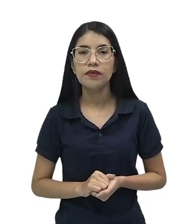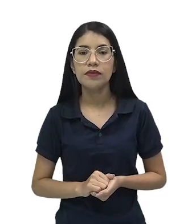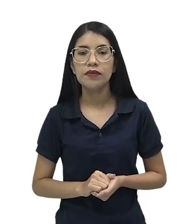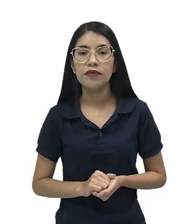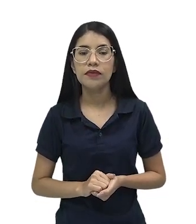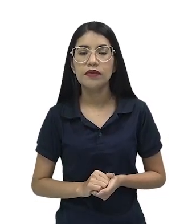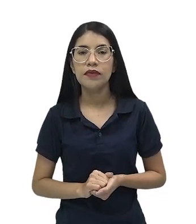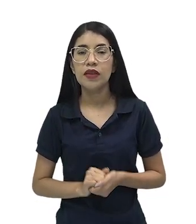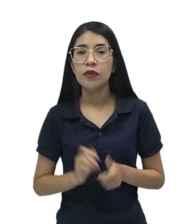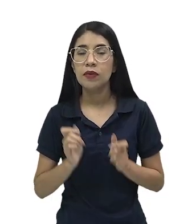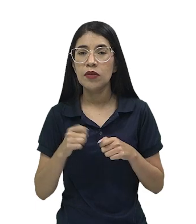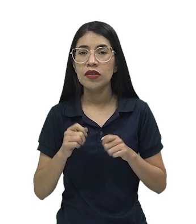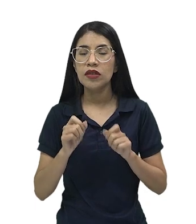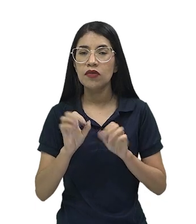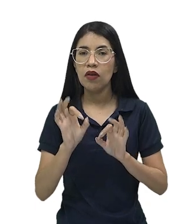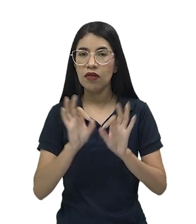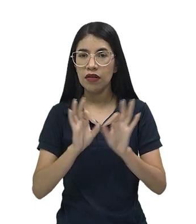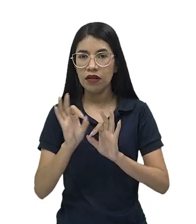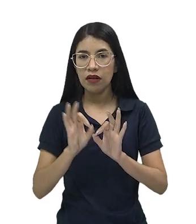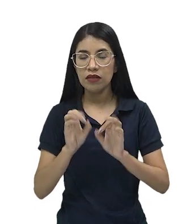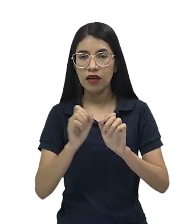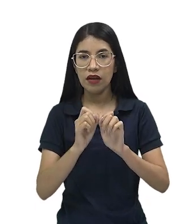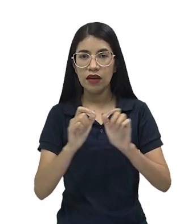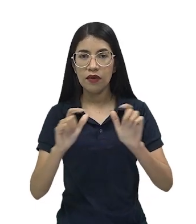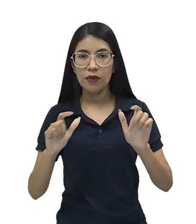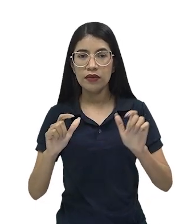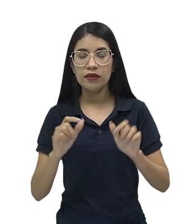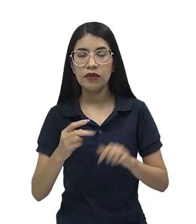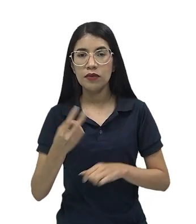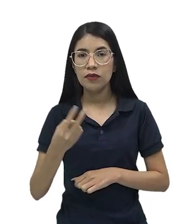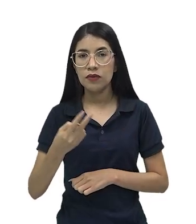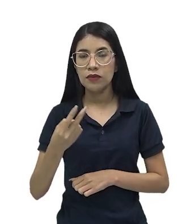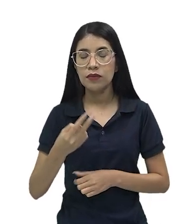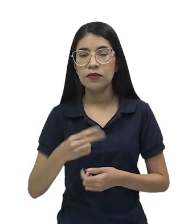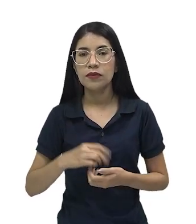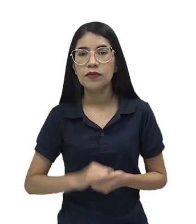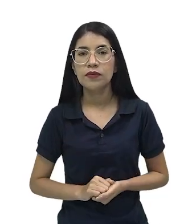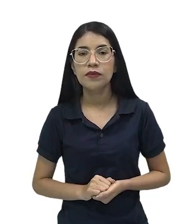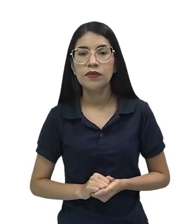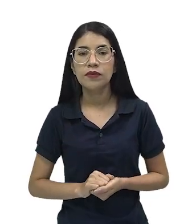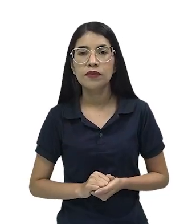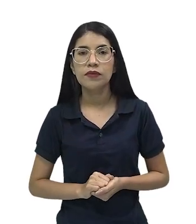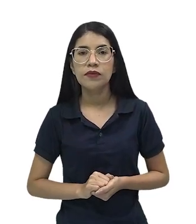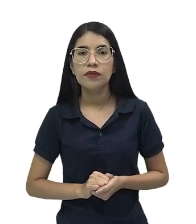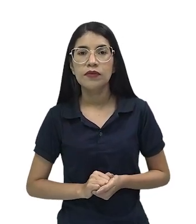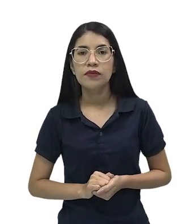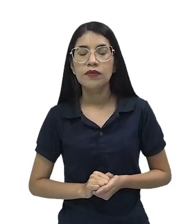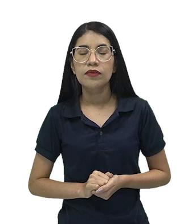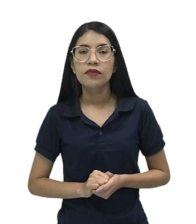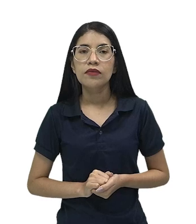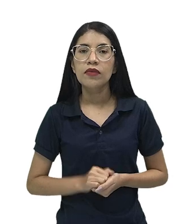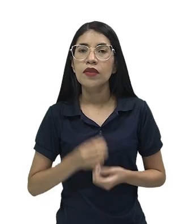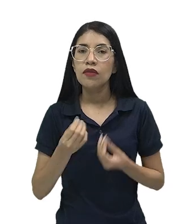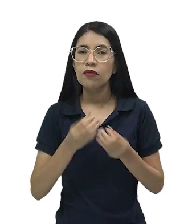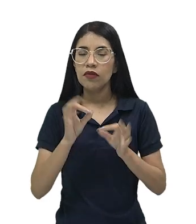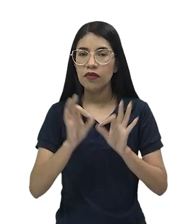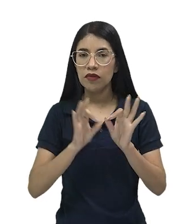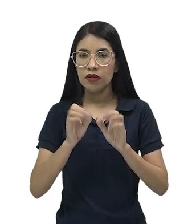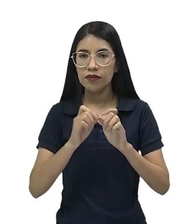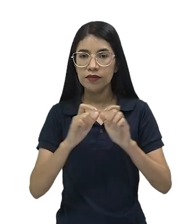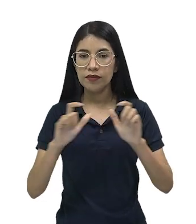Eu consigo estruturar a minha segunda equação, que vai ficar como? Olha,